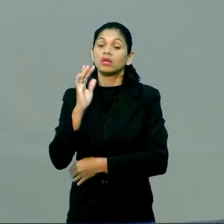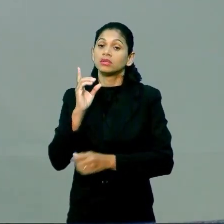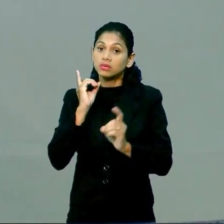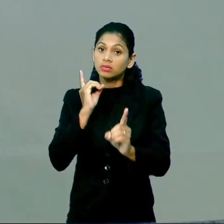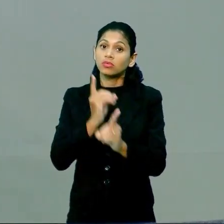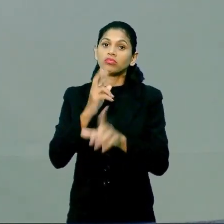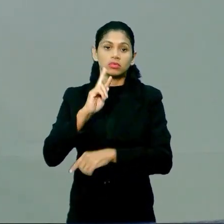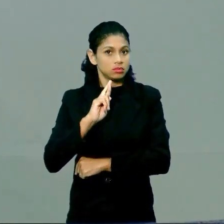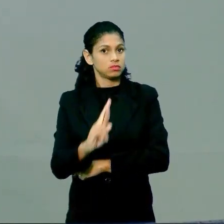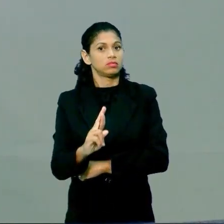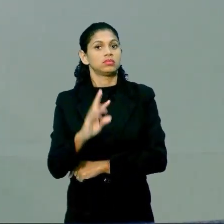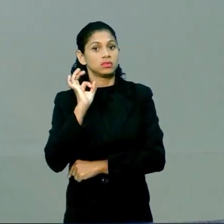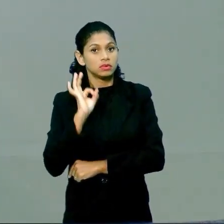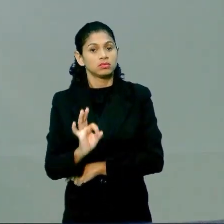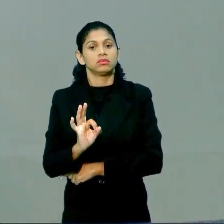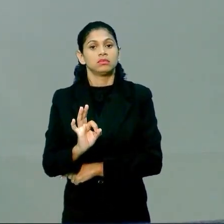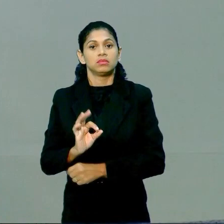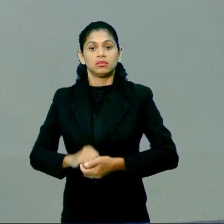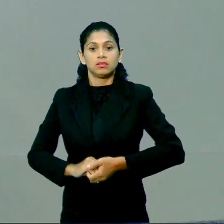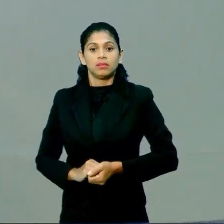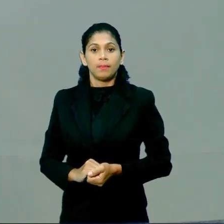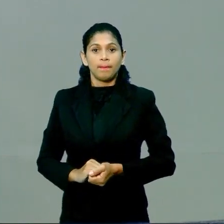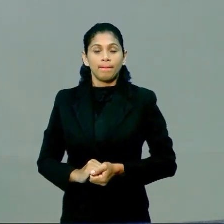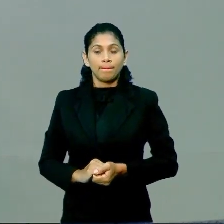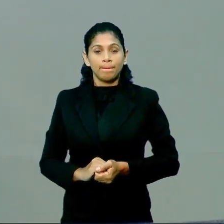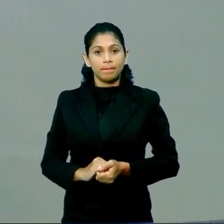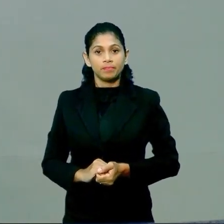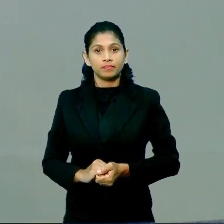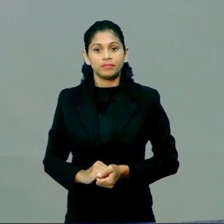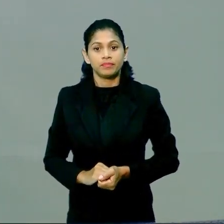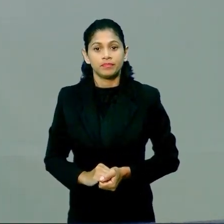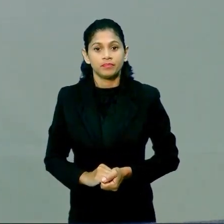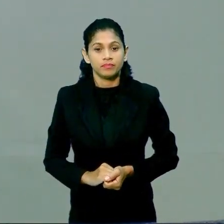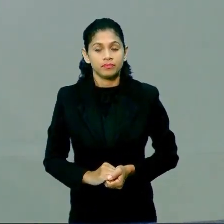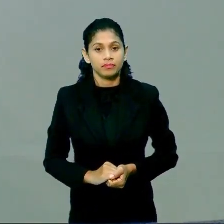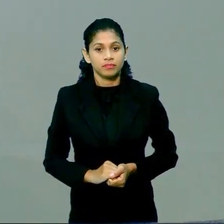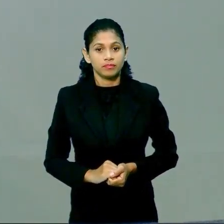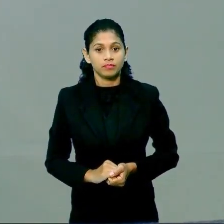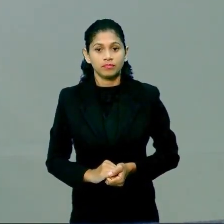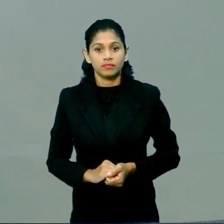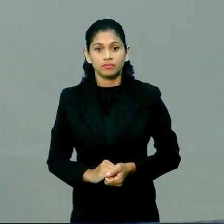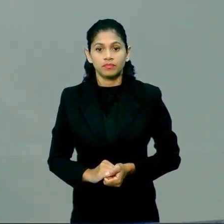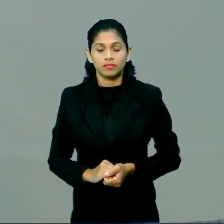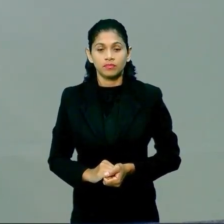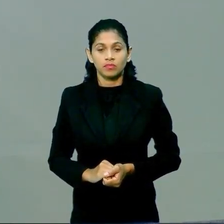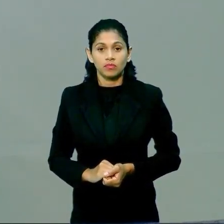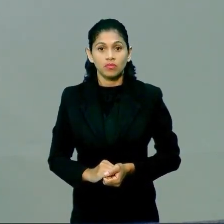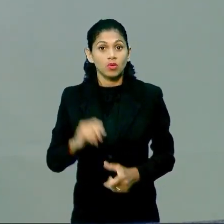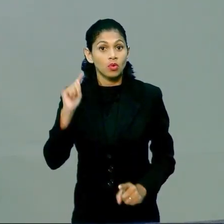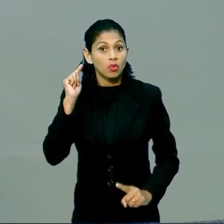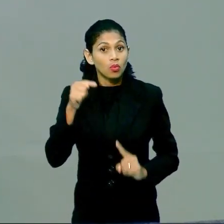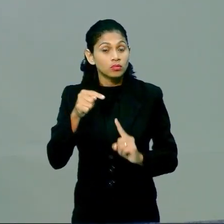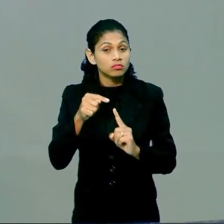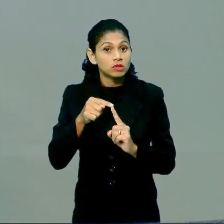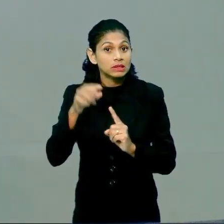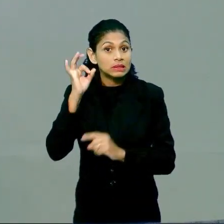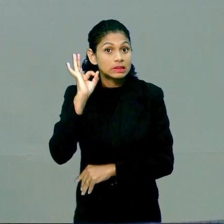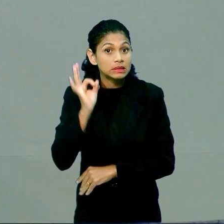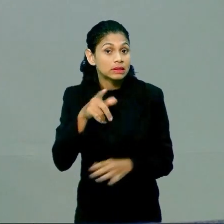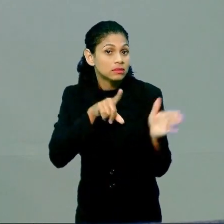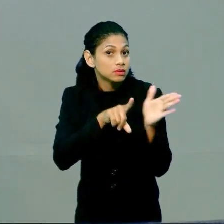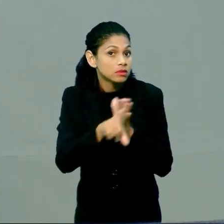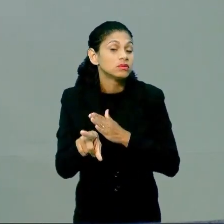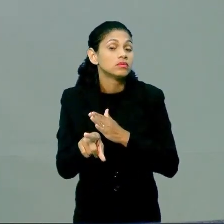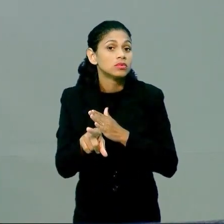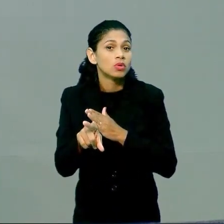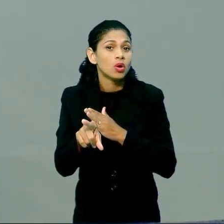traduzindo lembro traduzindo aquele jogo de gramática tradução que muit das vezes não leva lugar nenhum o objetivo aqui é acertar a questão no